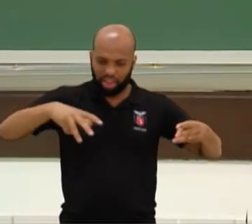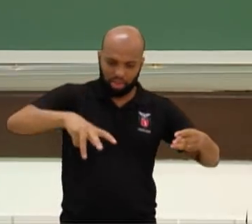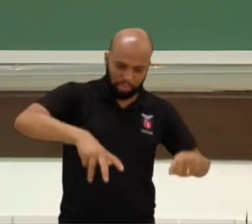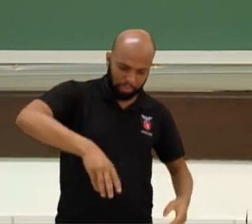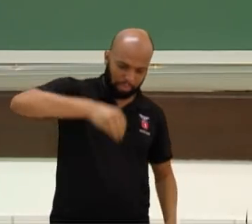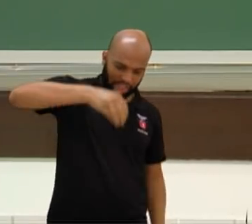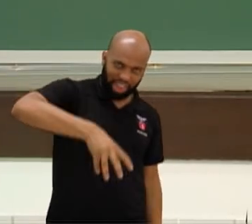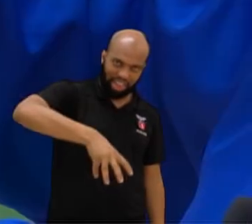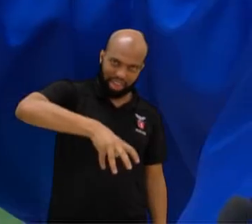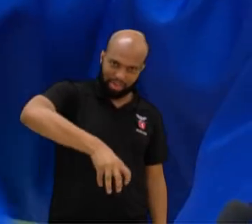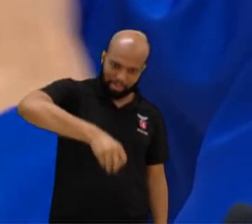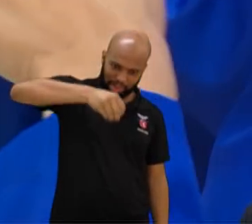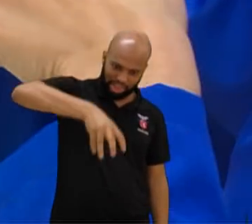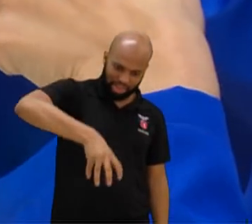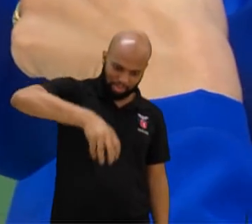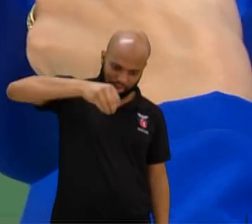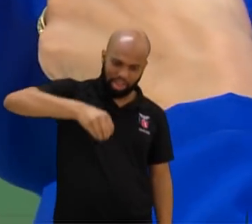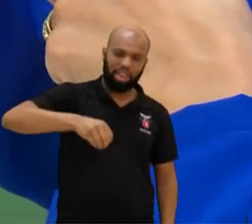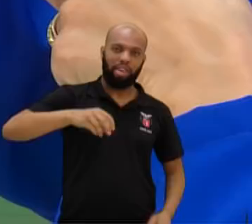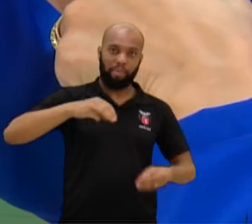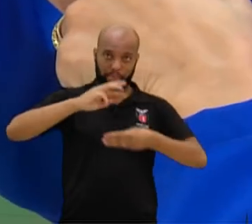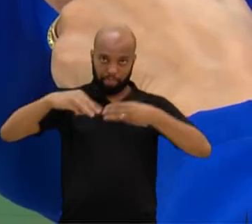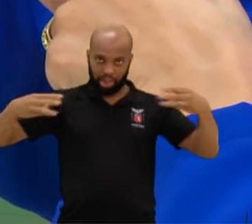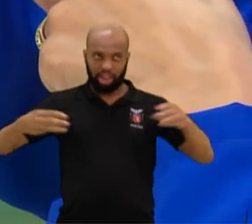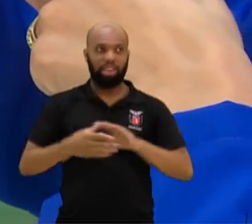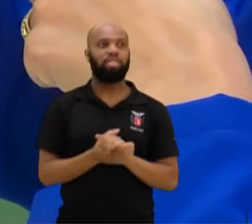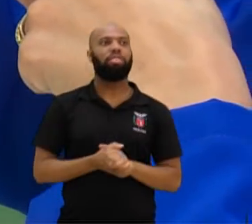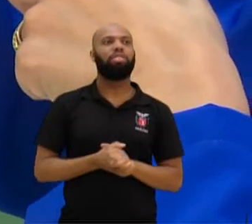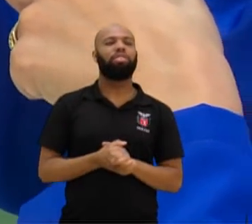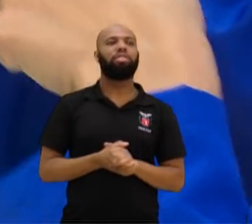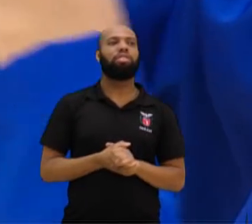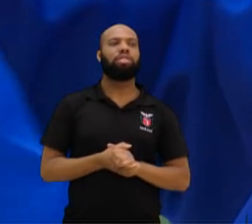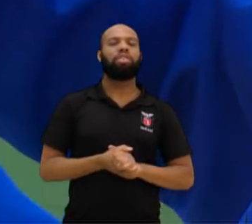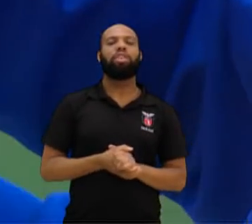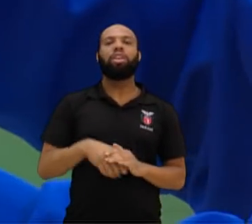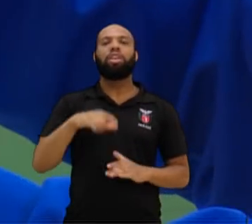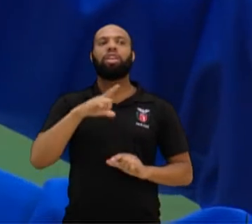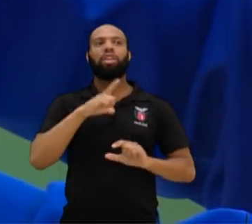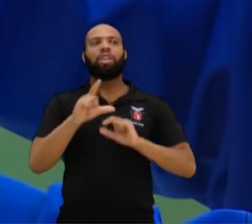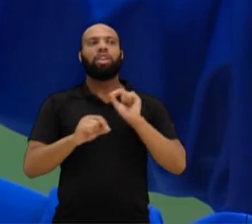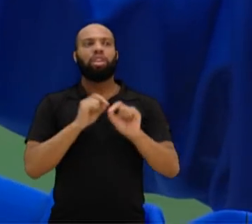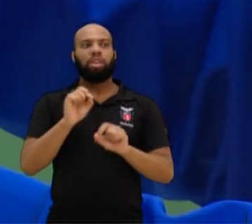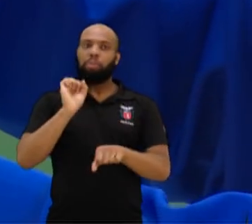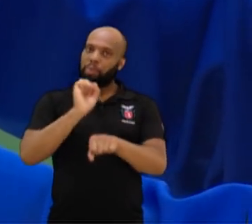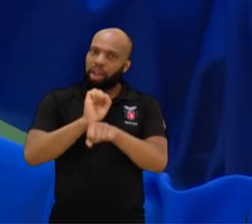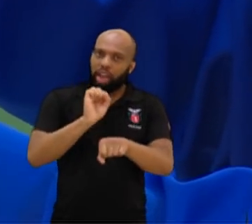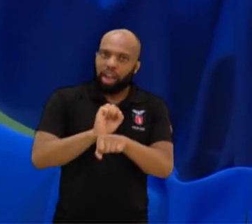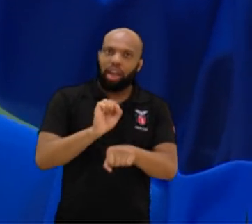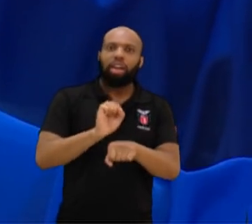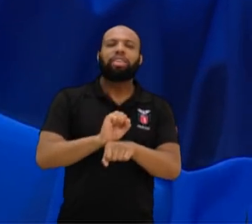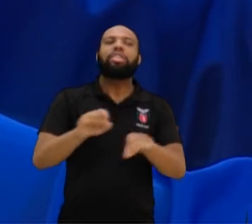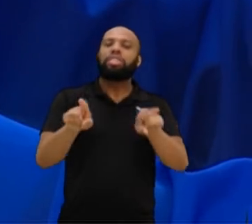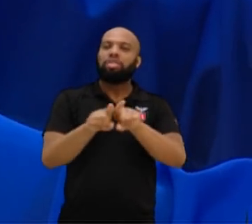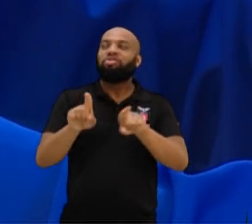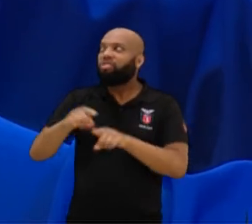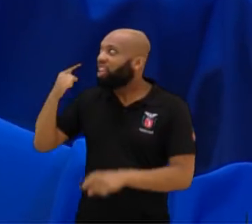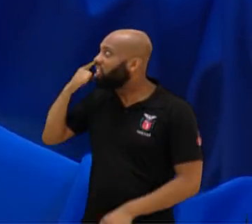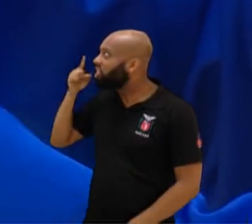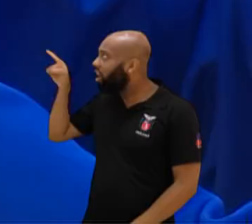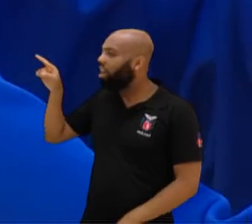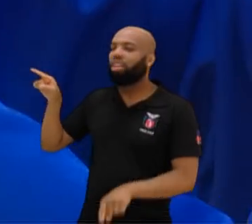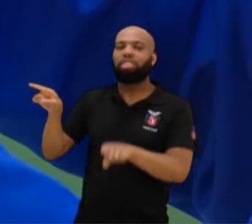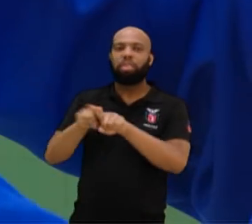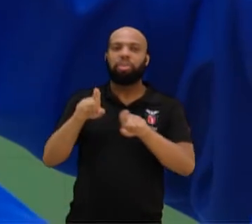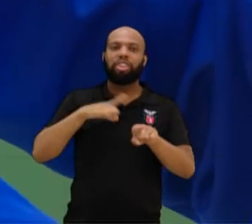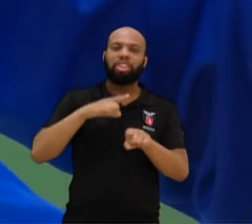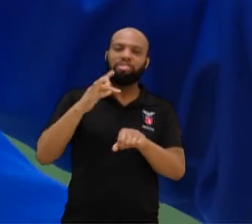temos o ponto fixo, nós temos a força que está resistindo